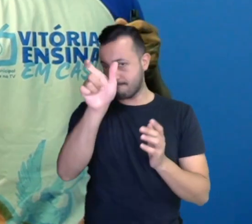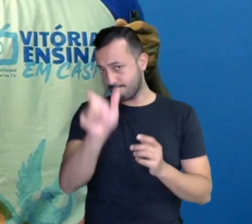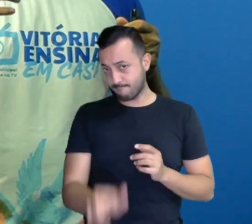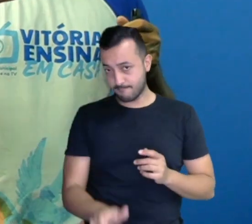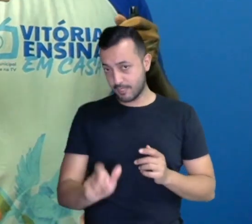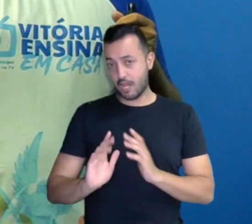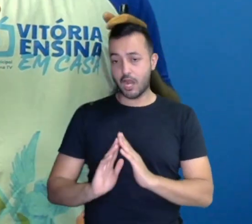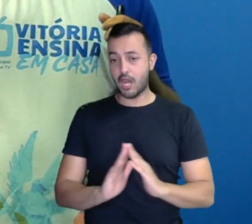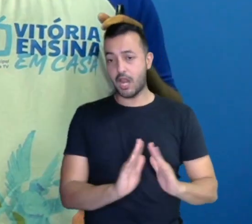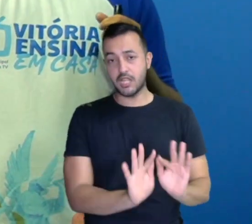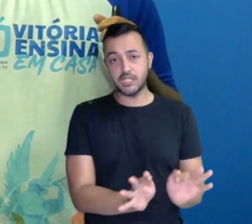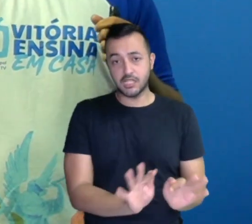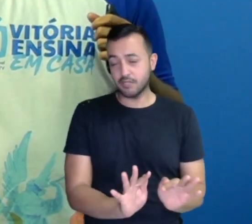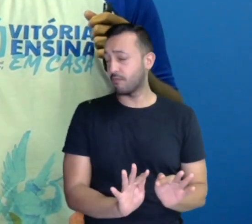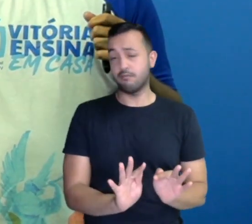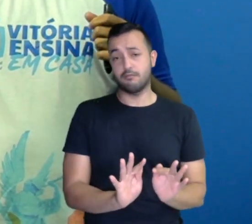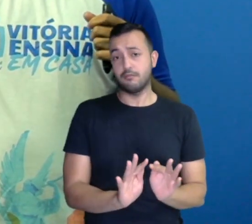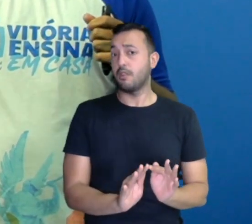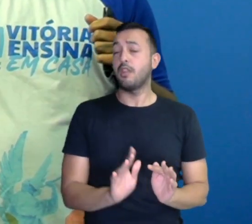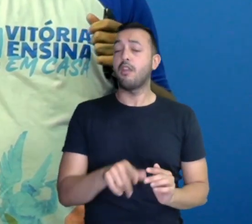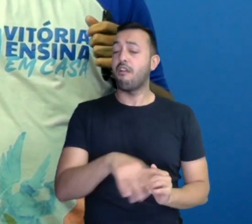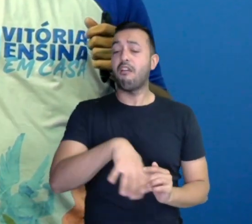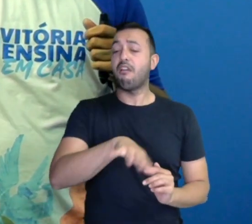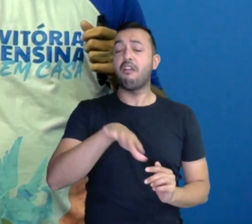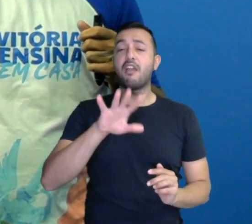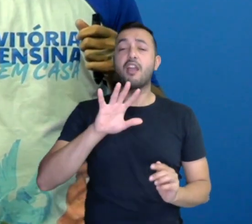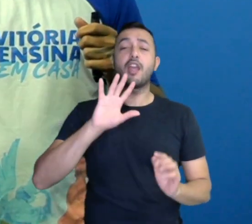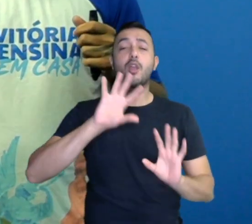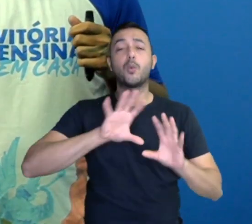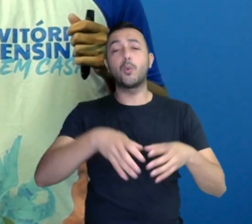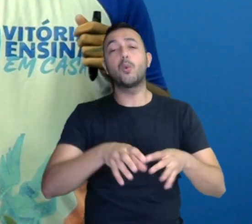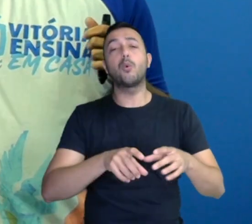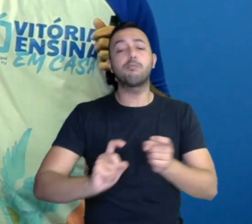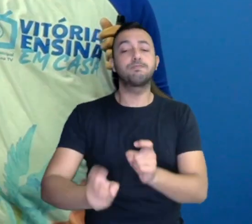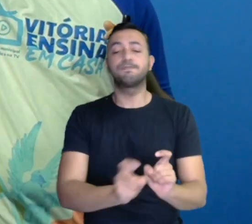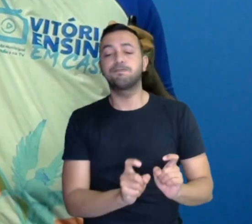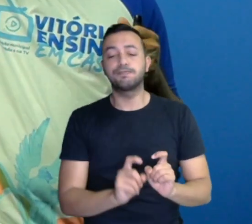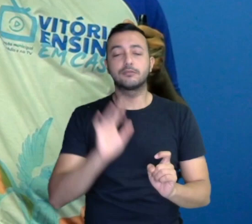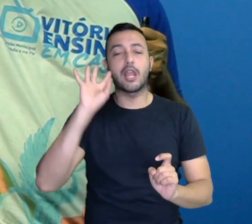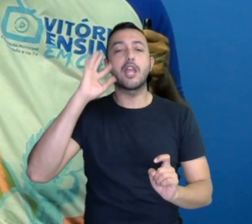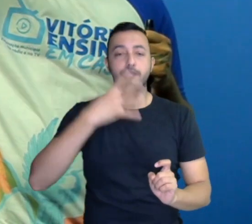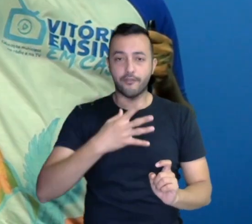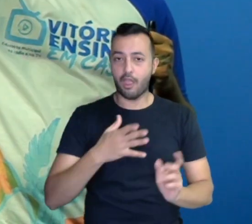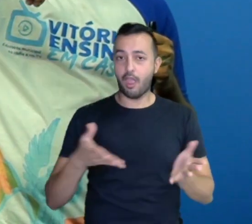tinha no aldeamento, que as decisões eram tomadas de forma coletiva. Agora a